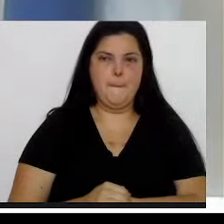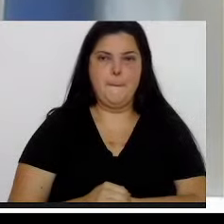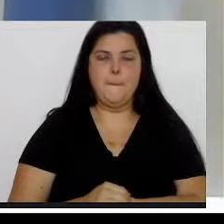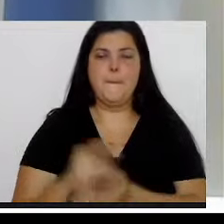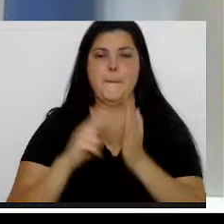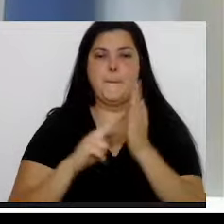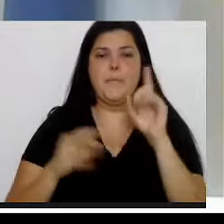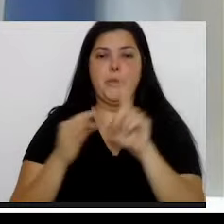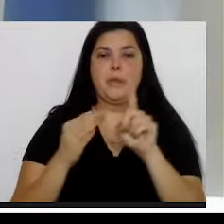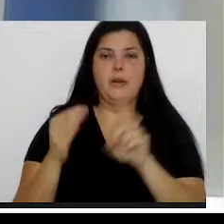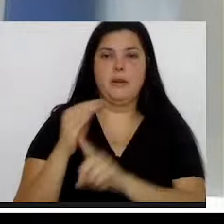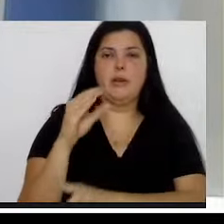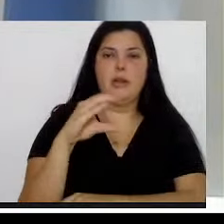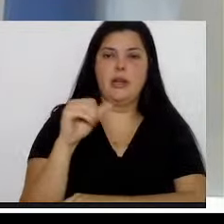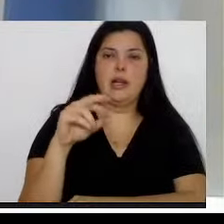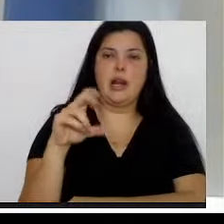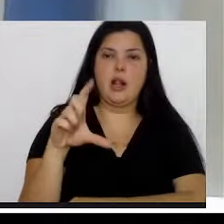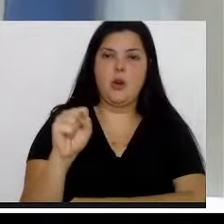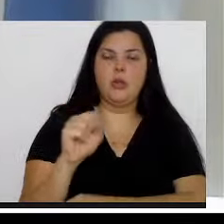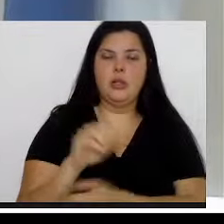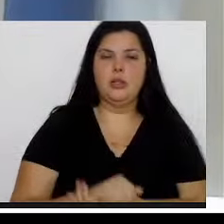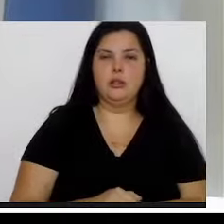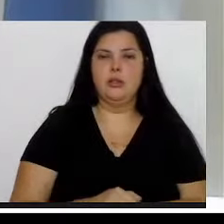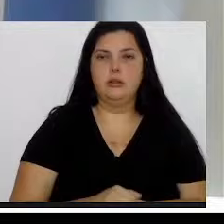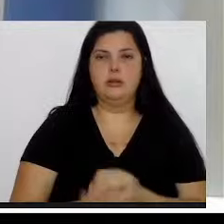Relator, desembargador Carlos Gil Rodrigues Filho.